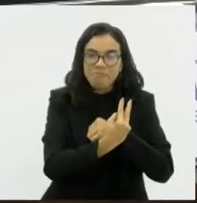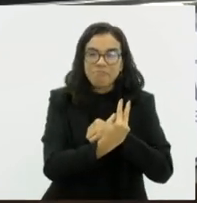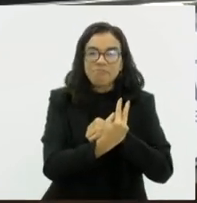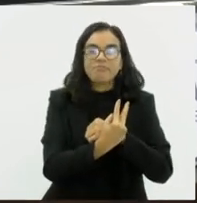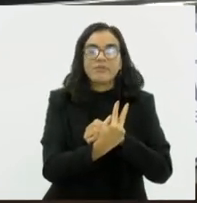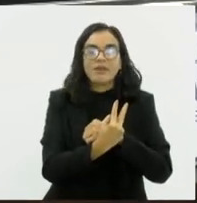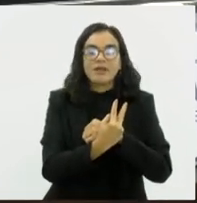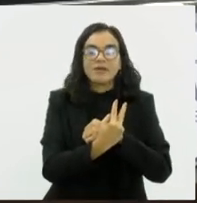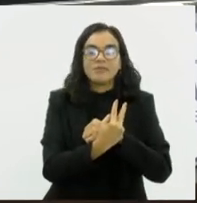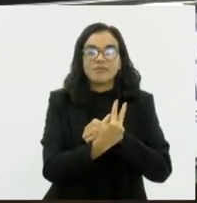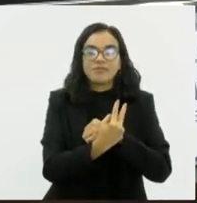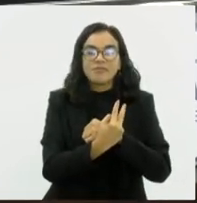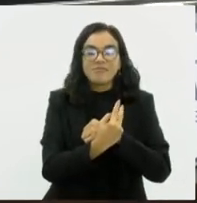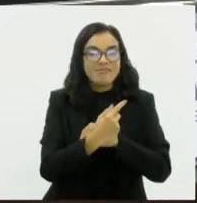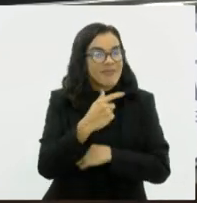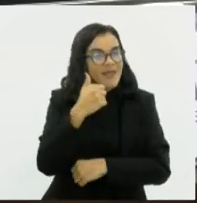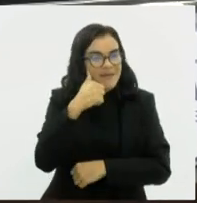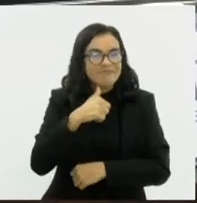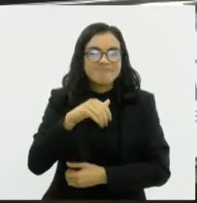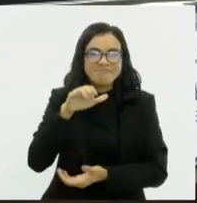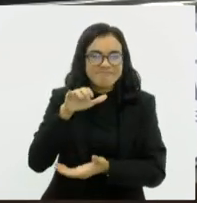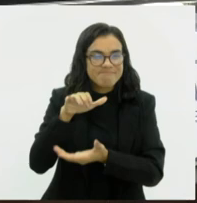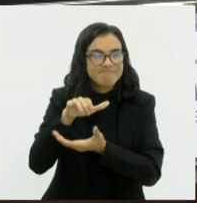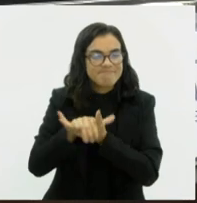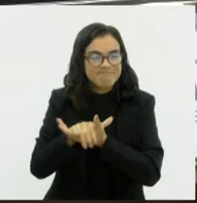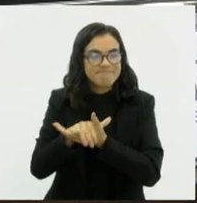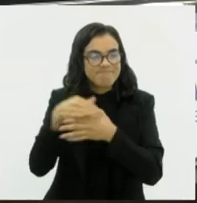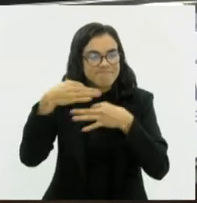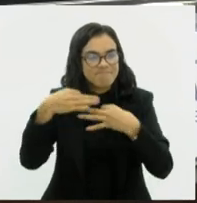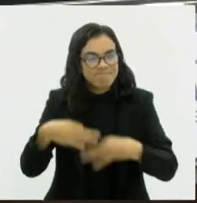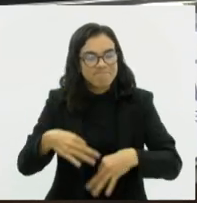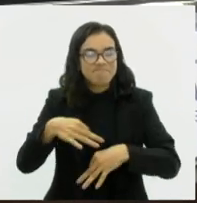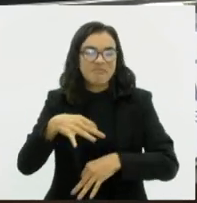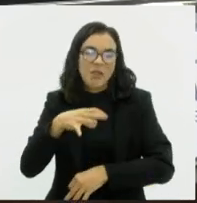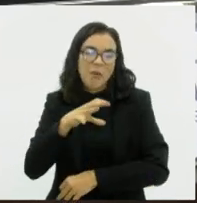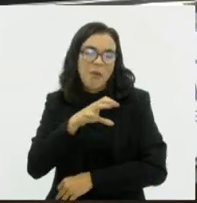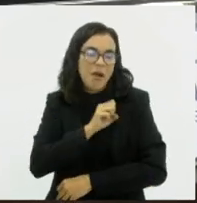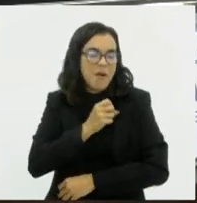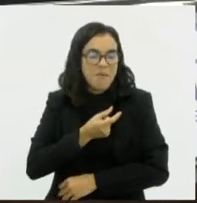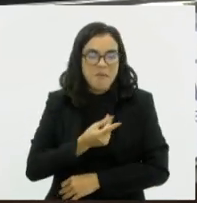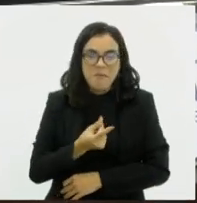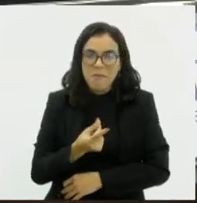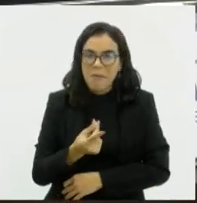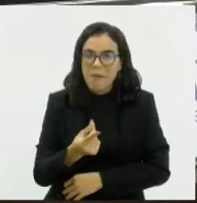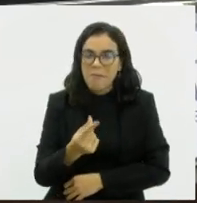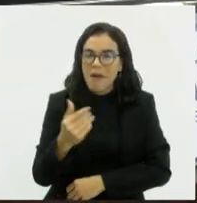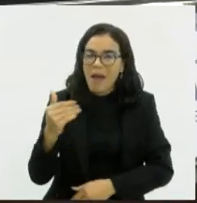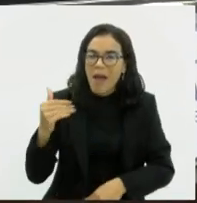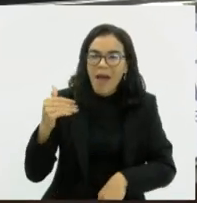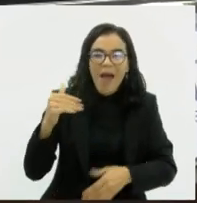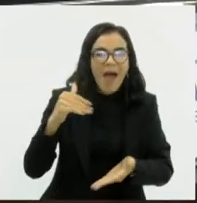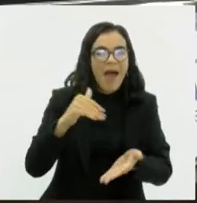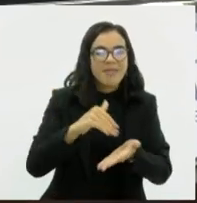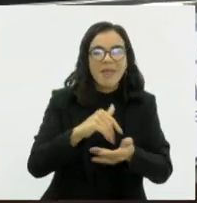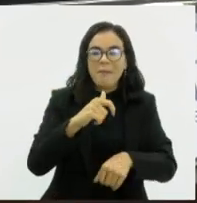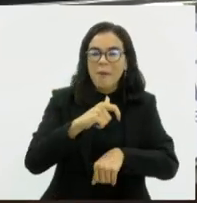E essa é a mulher que eu amo e sempre irei amar até que a morte nos separe.